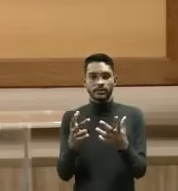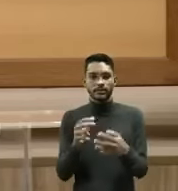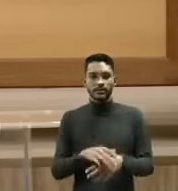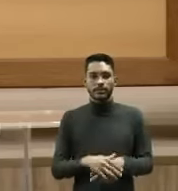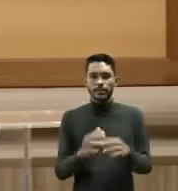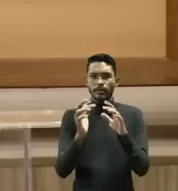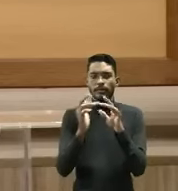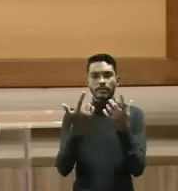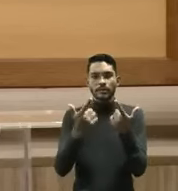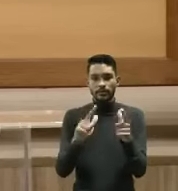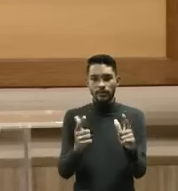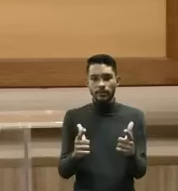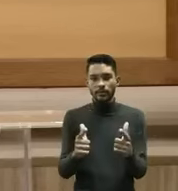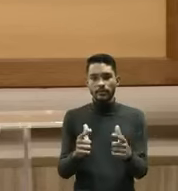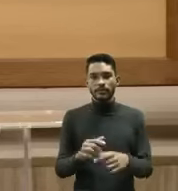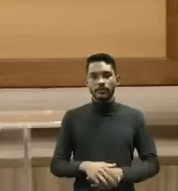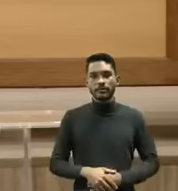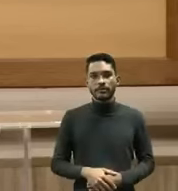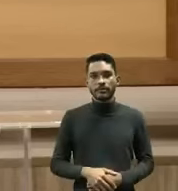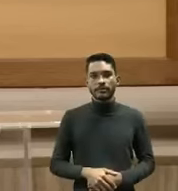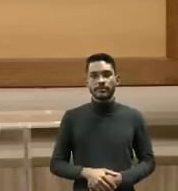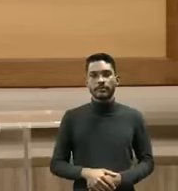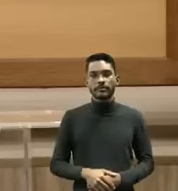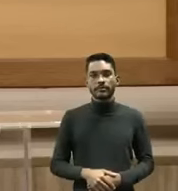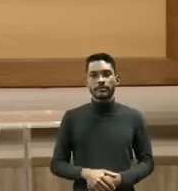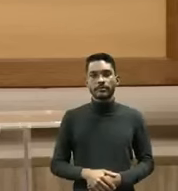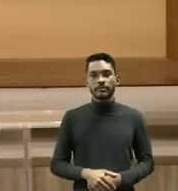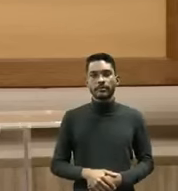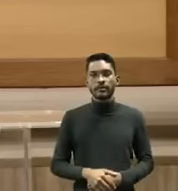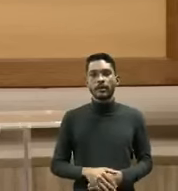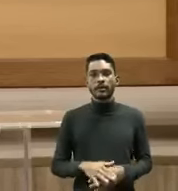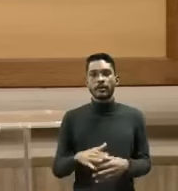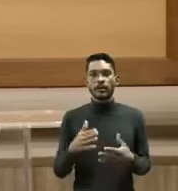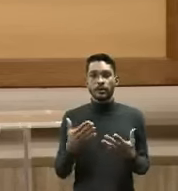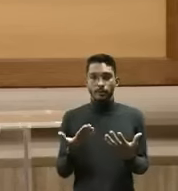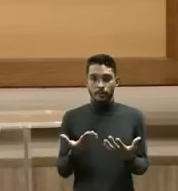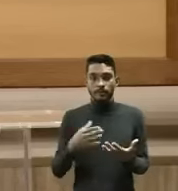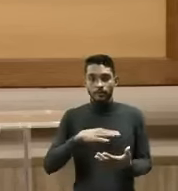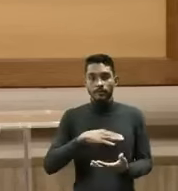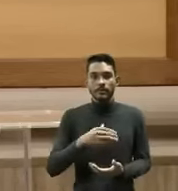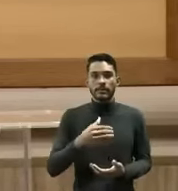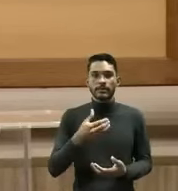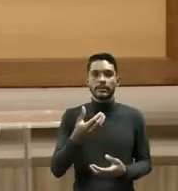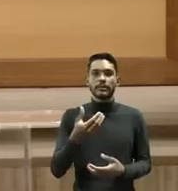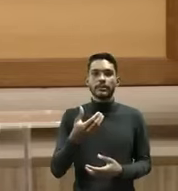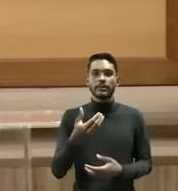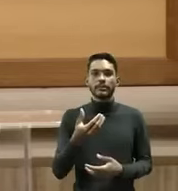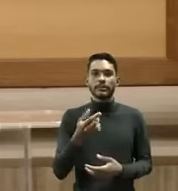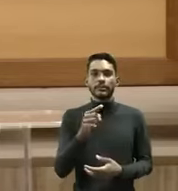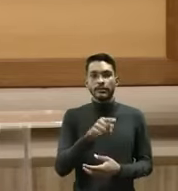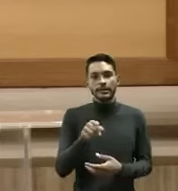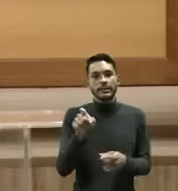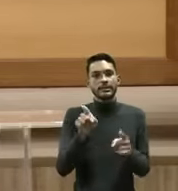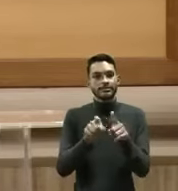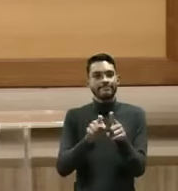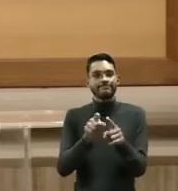você não reage você comete também pecado que nós chamamos de omissão então a igreja de